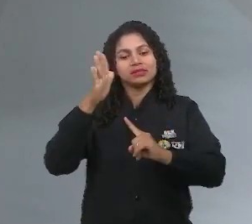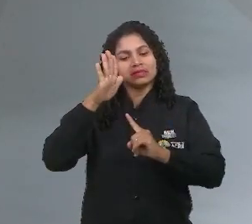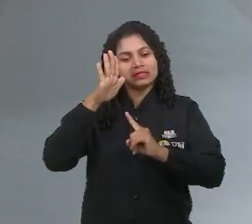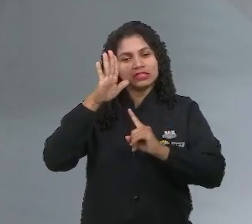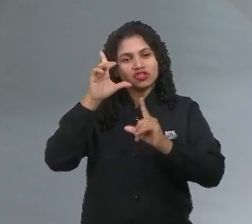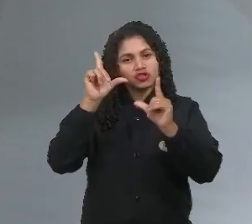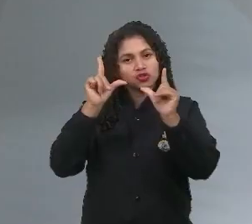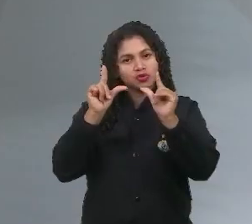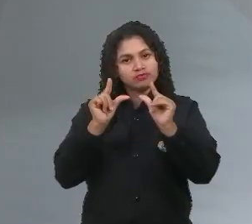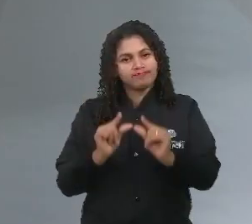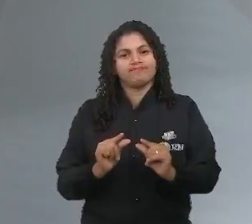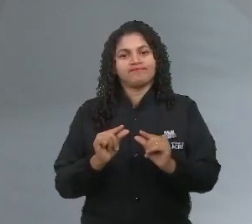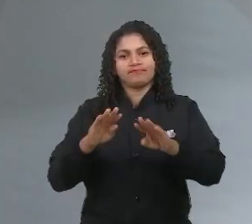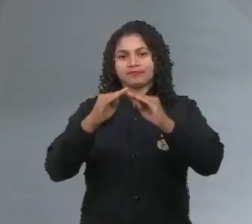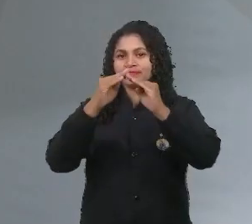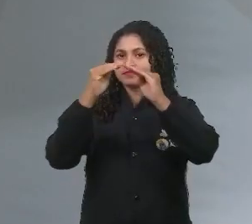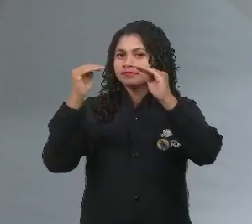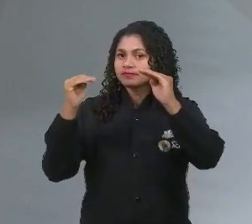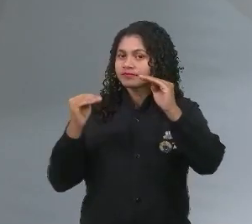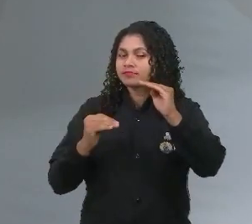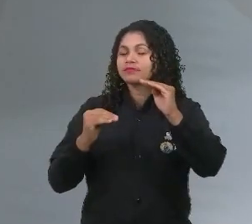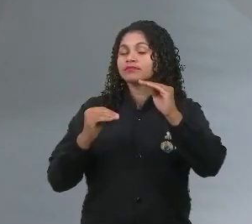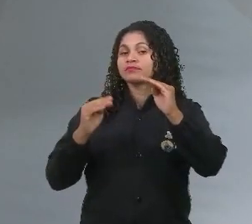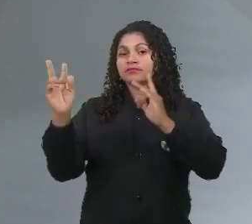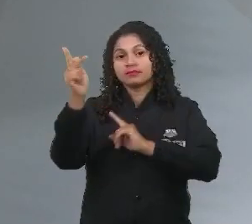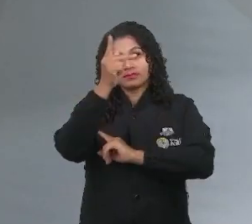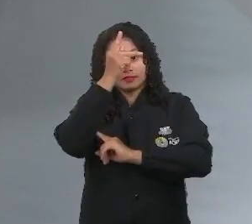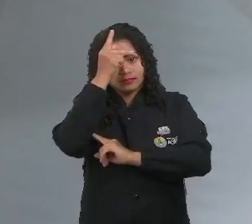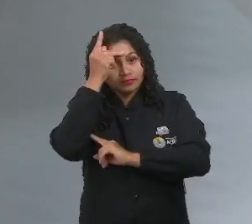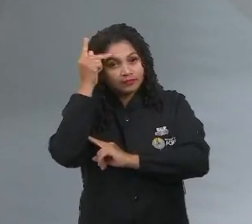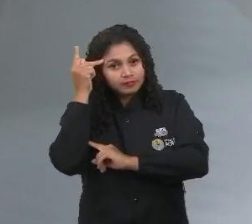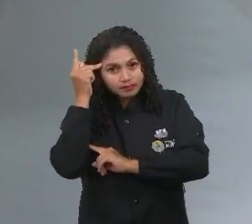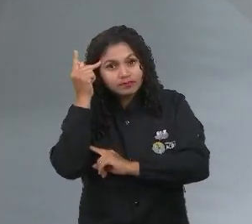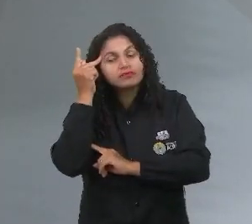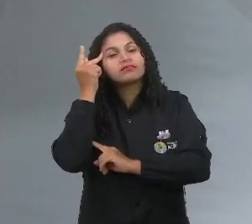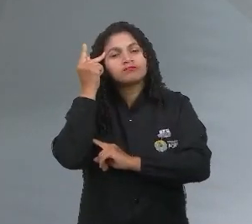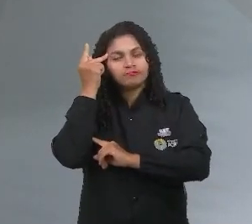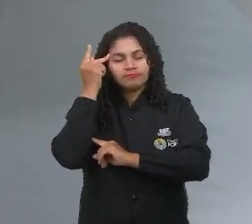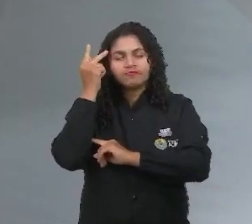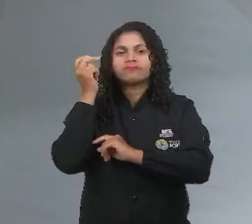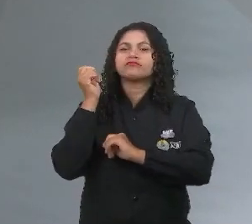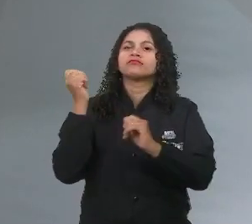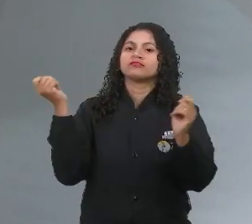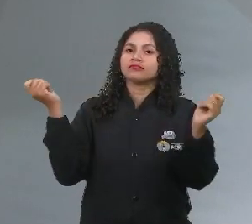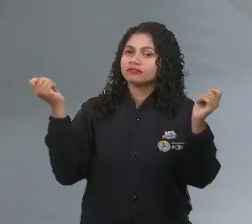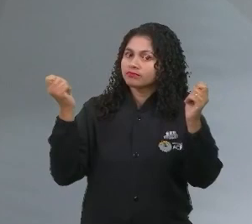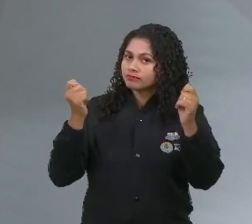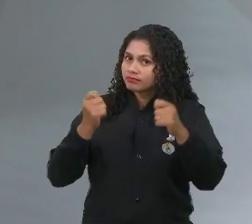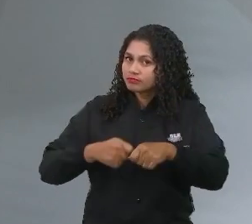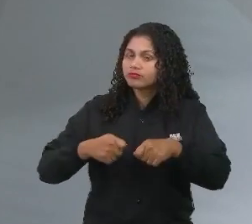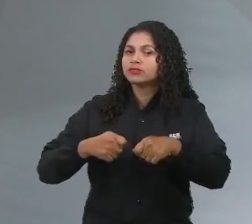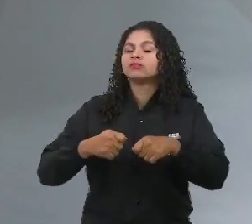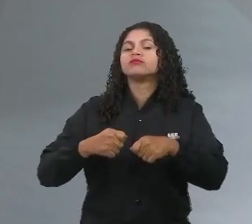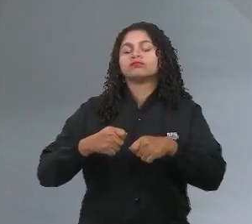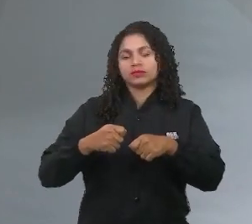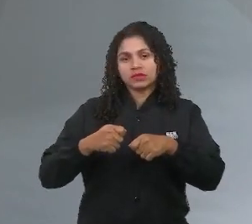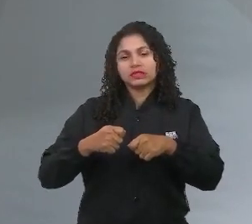essa condição de desigualdade para que as pessoas elas possuam